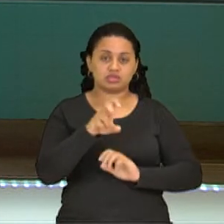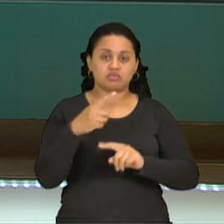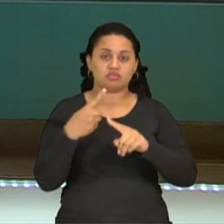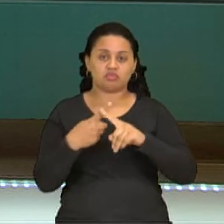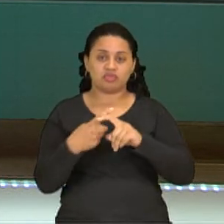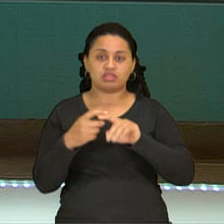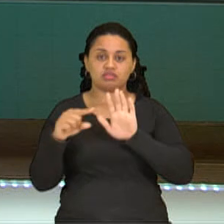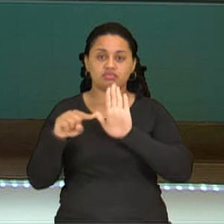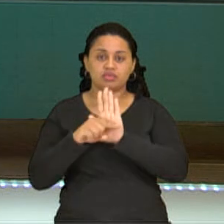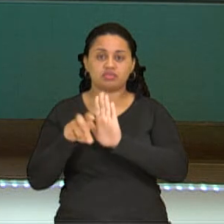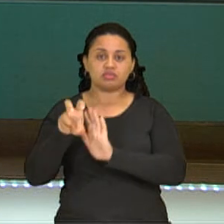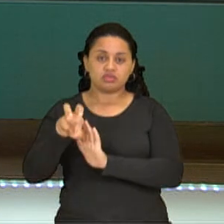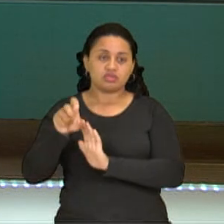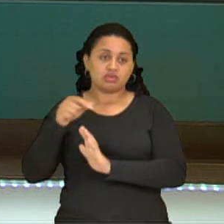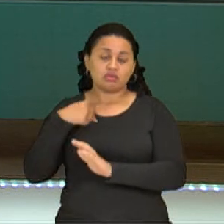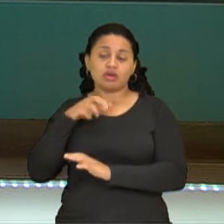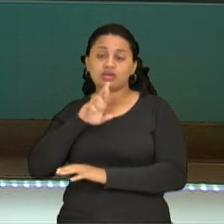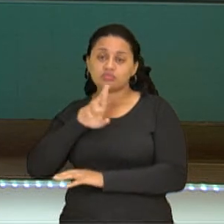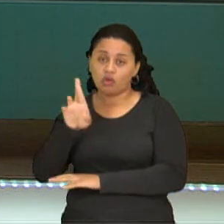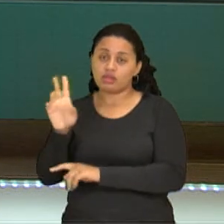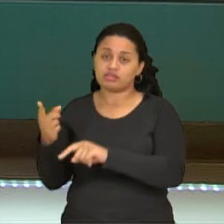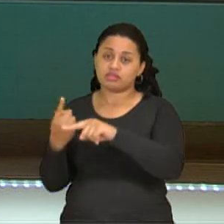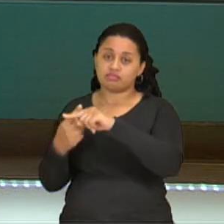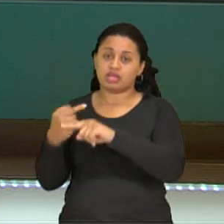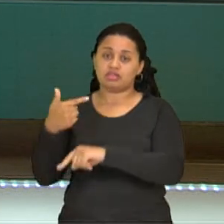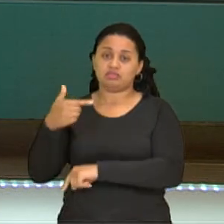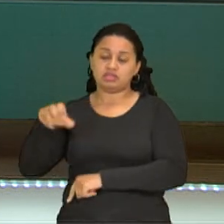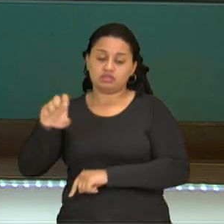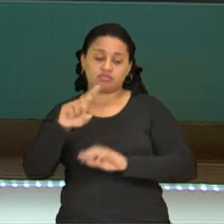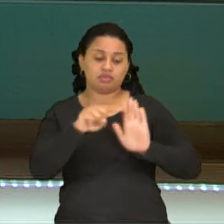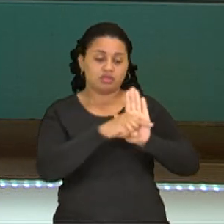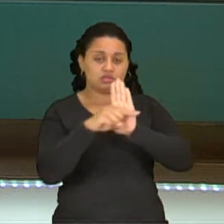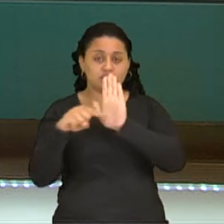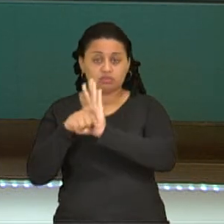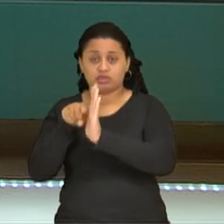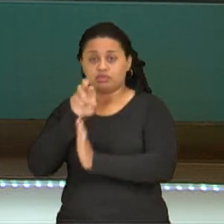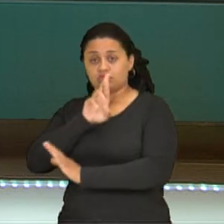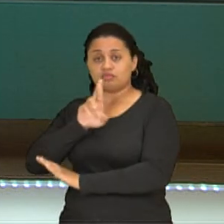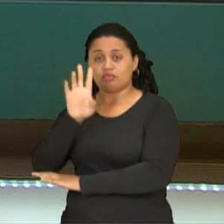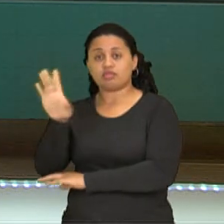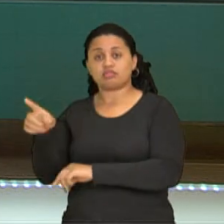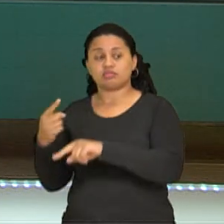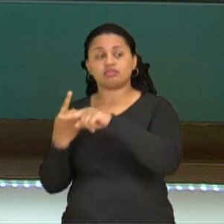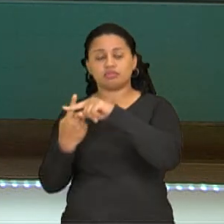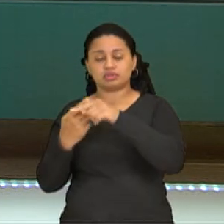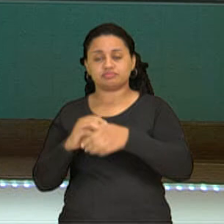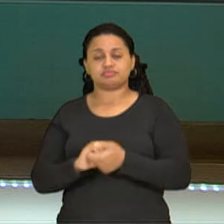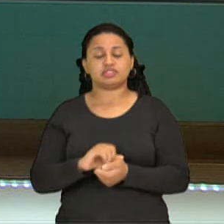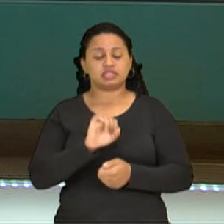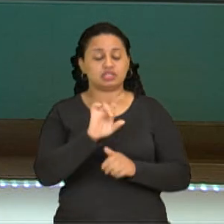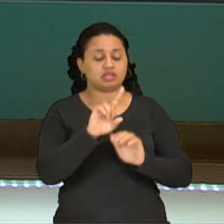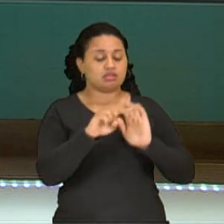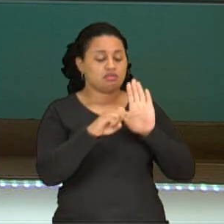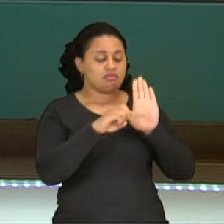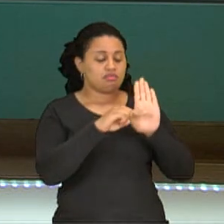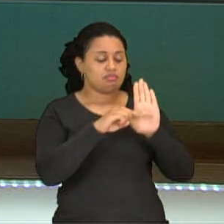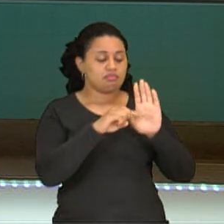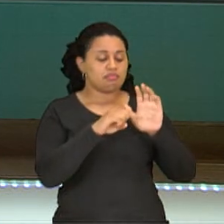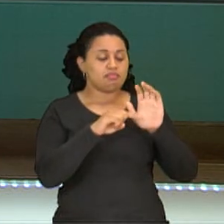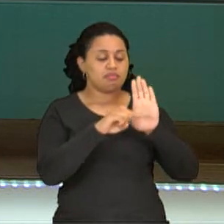mais 25, porque eu vou fazer o jogo do sinal. Menos com menos, mais. Se fosse menos 5 elevado à